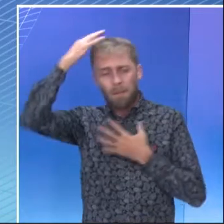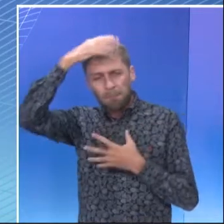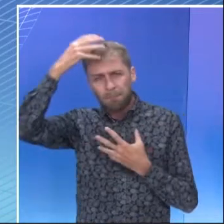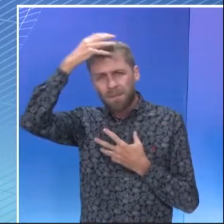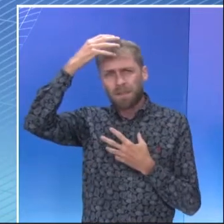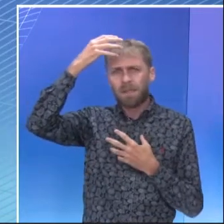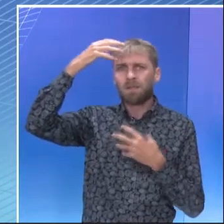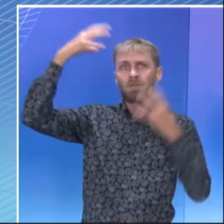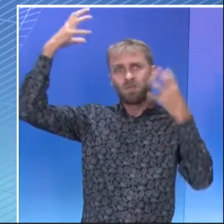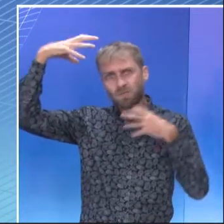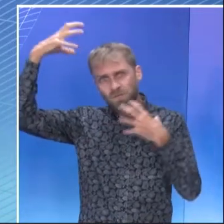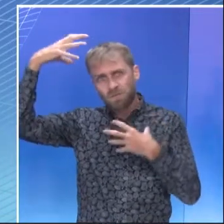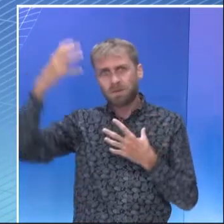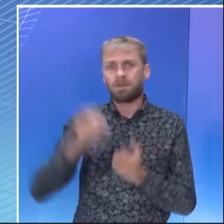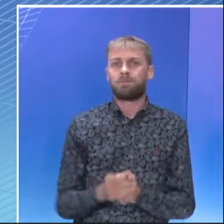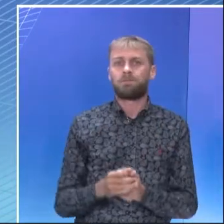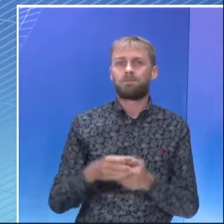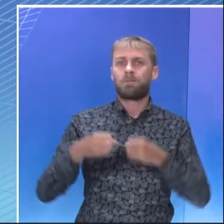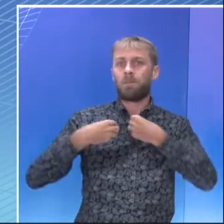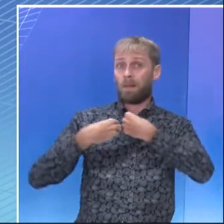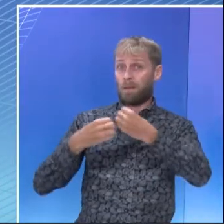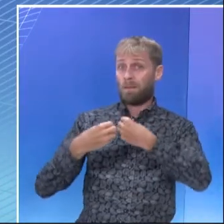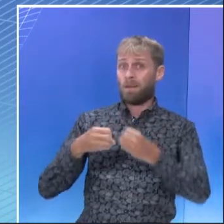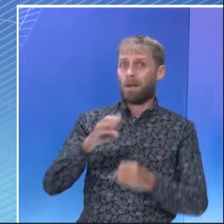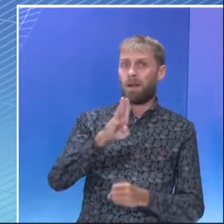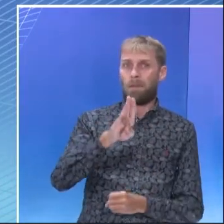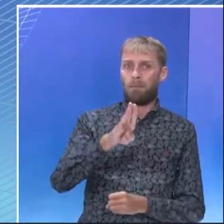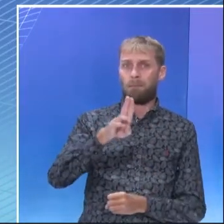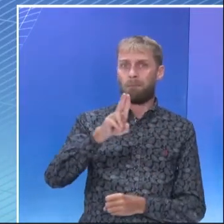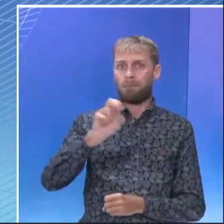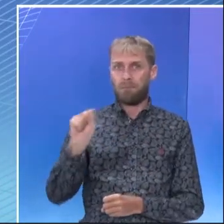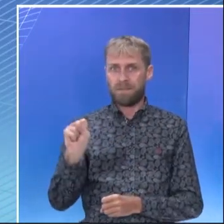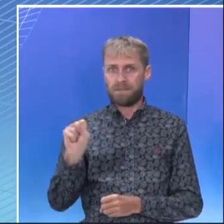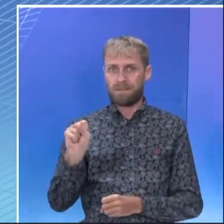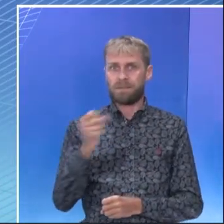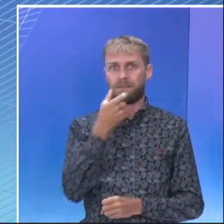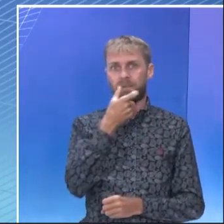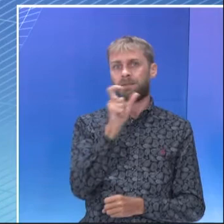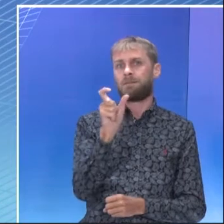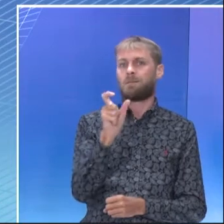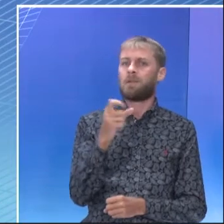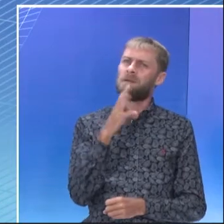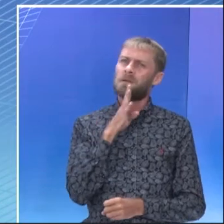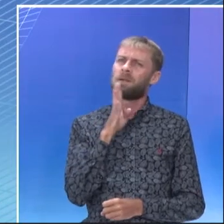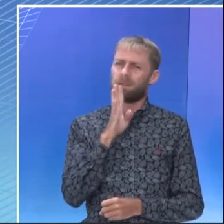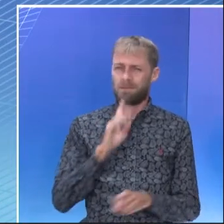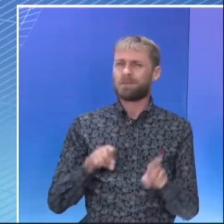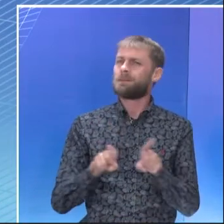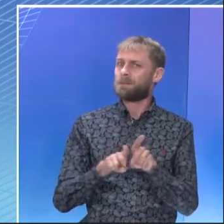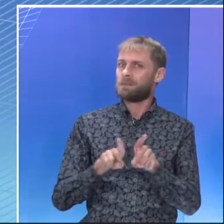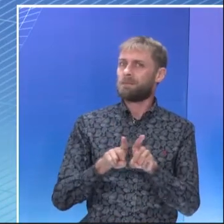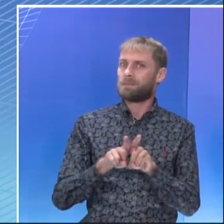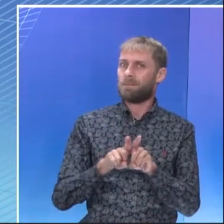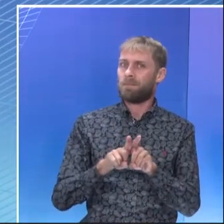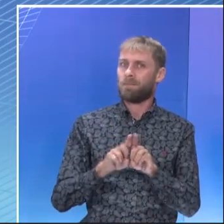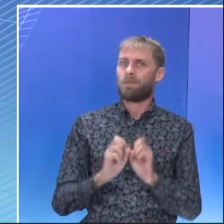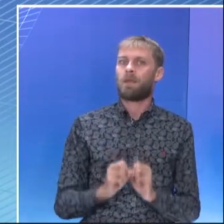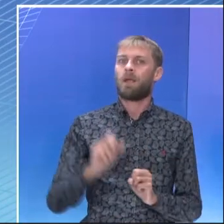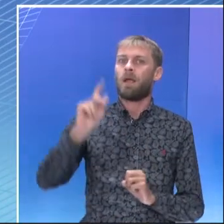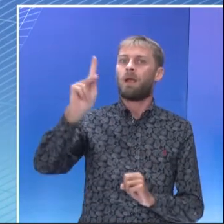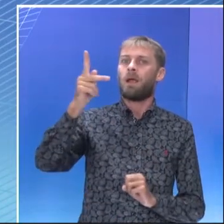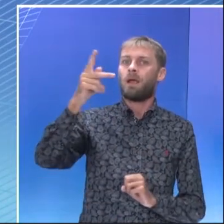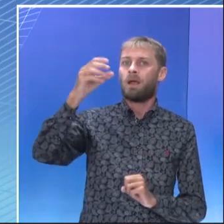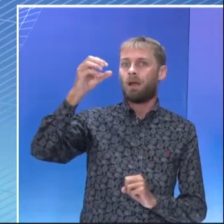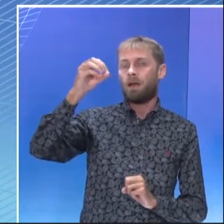banho, chuveiro. Bus. Bus é uma palavra que todo mundo conhece, que é ônibus. E